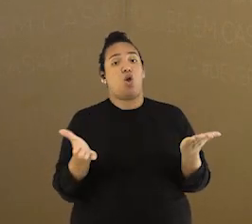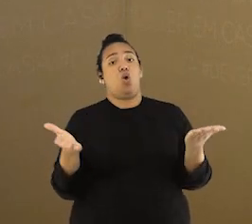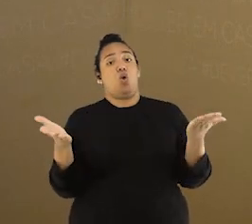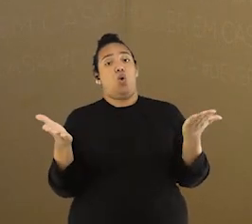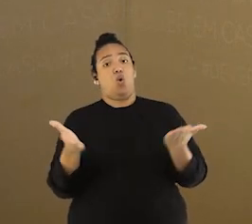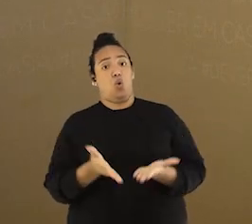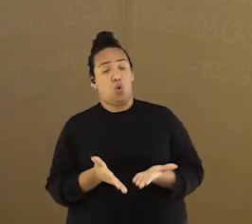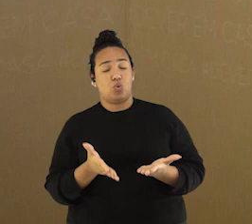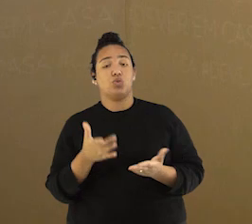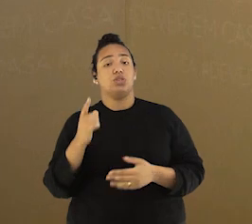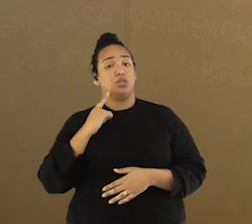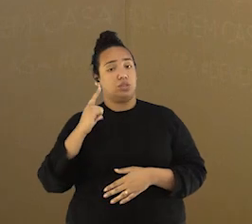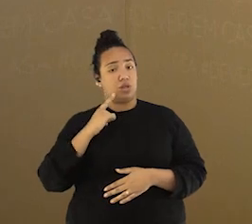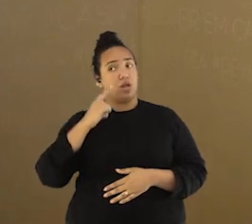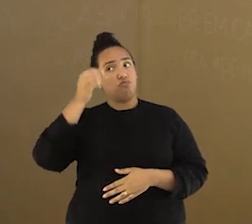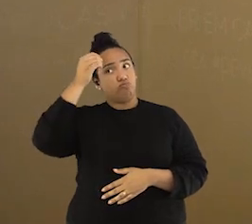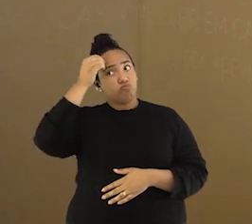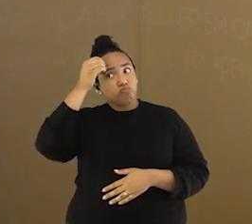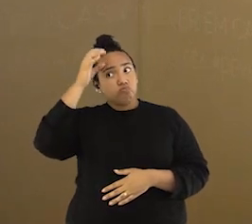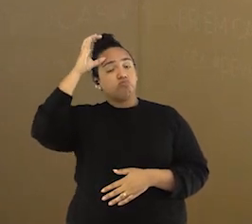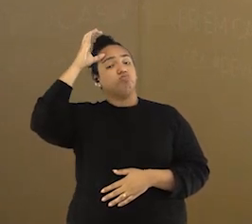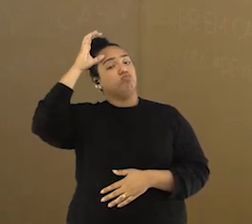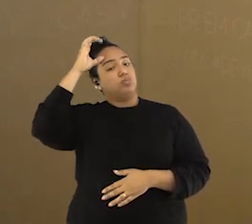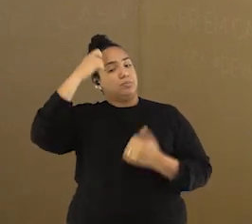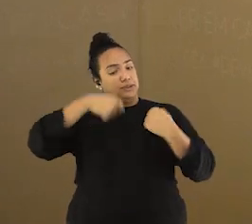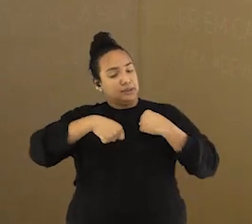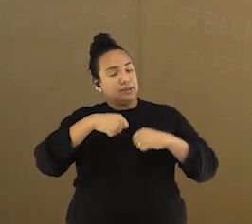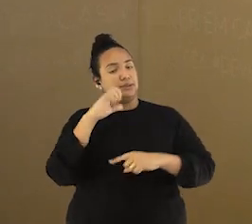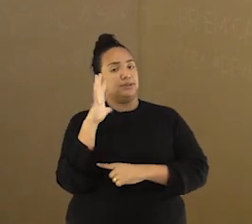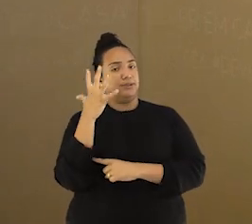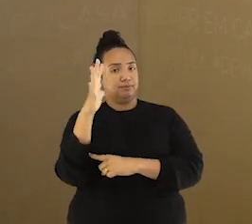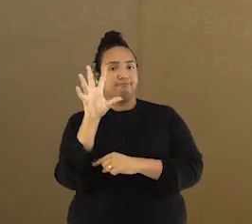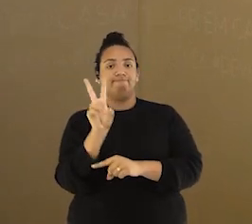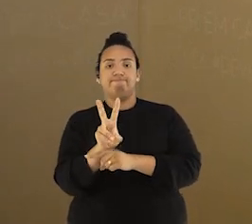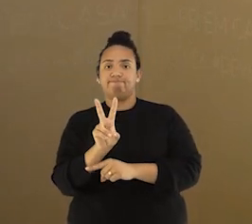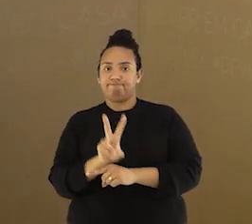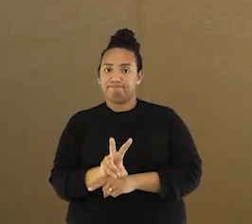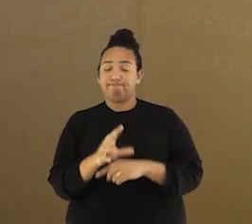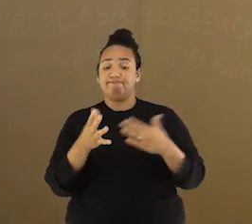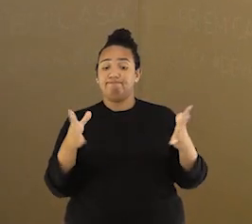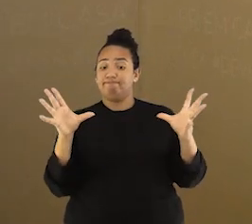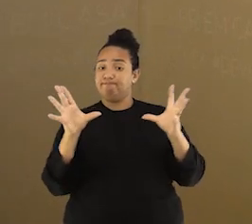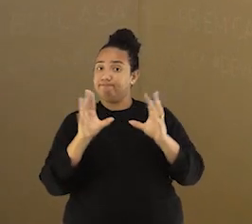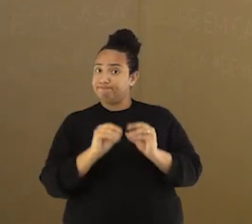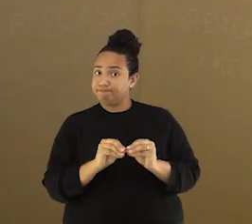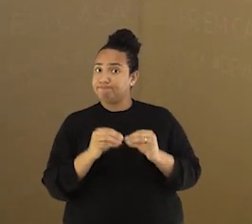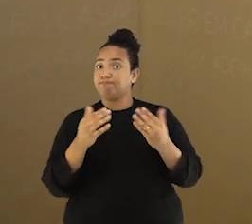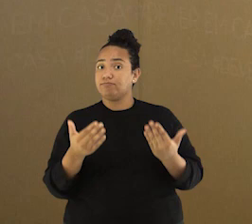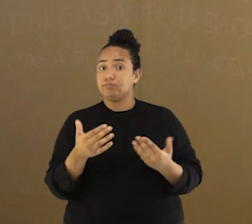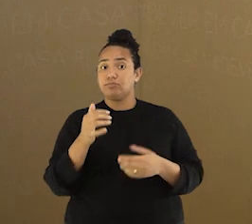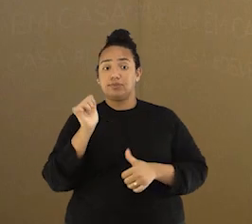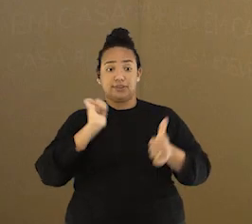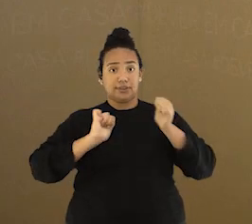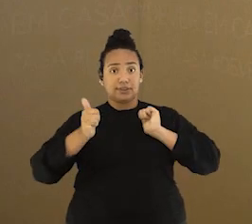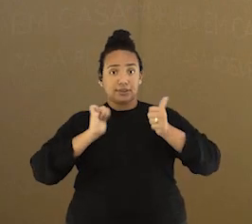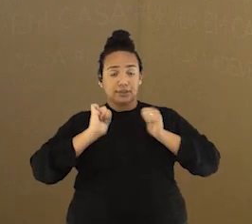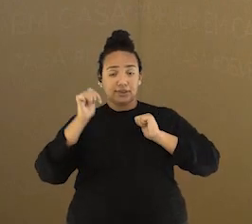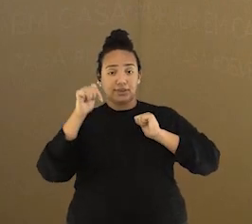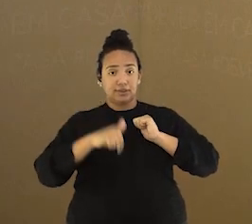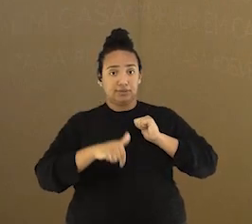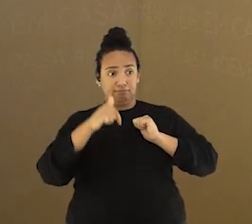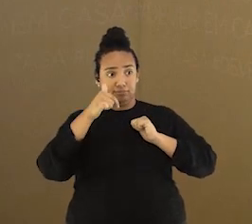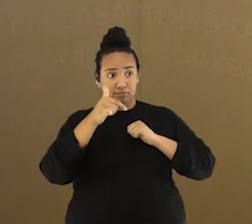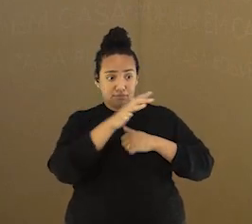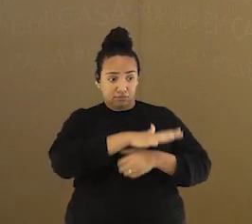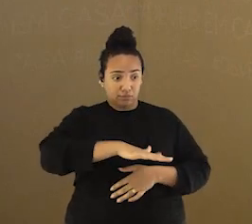maior consciência ambiental. Concluindo, enquanto alguns artistas puserem seus conhecimentos científicos a serviço